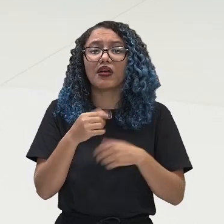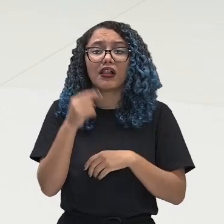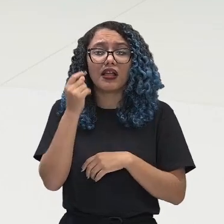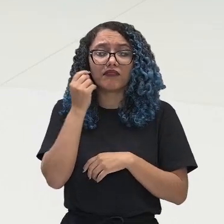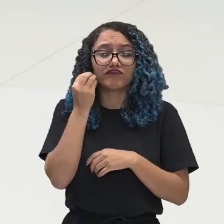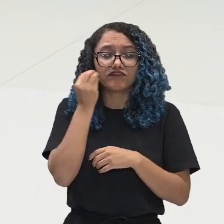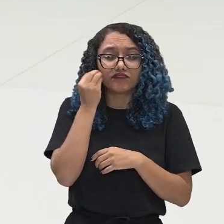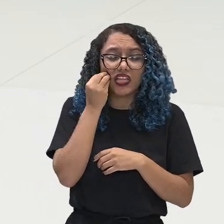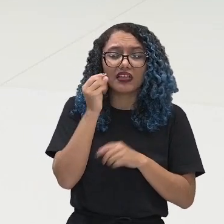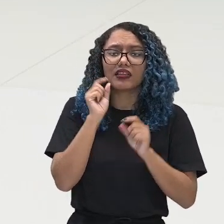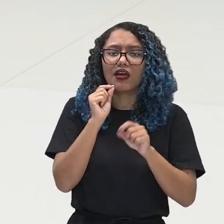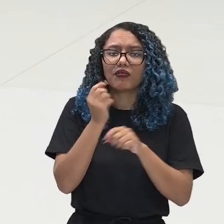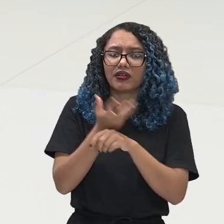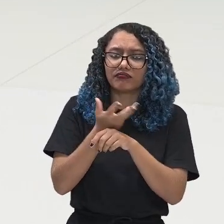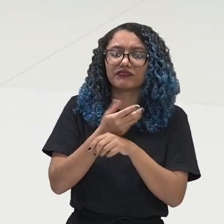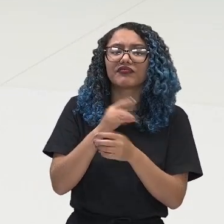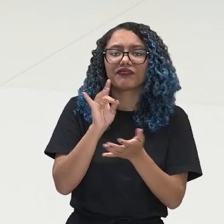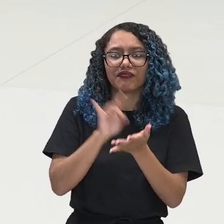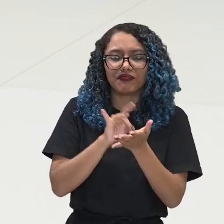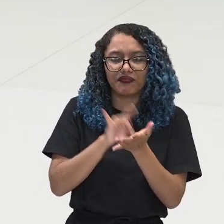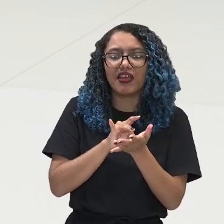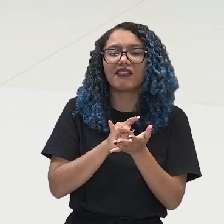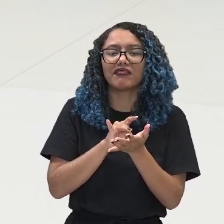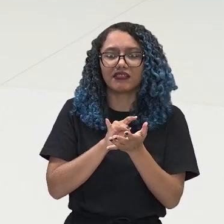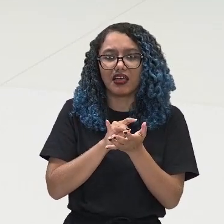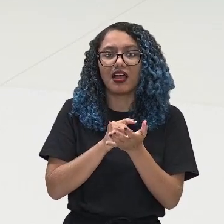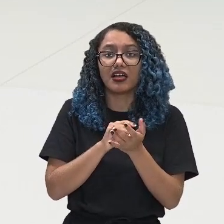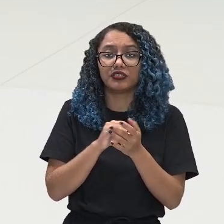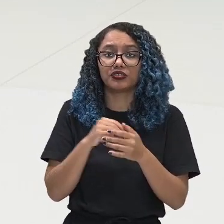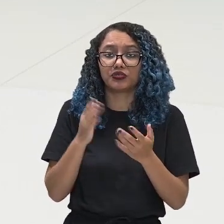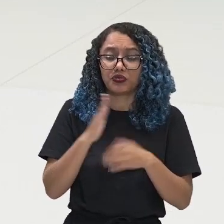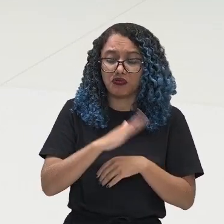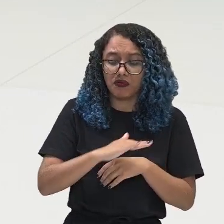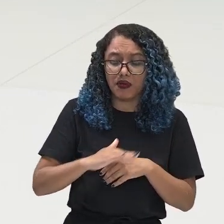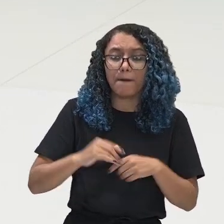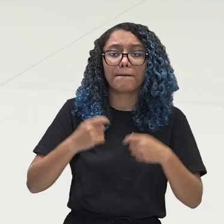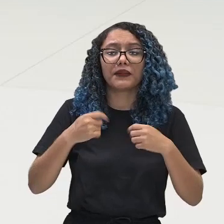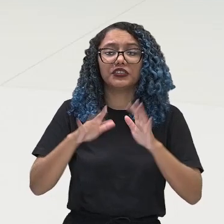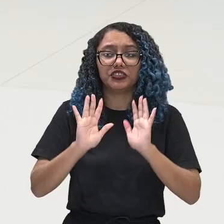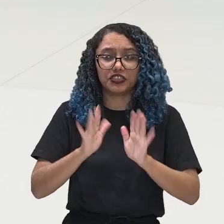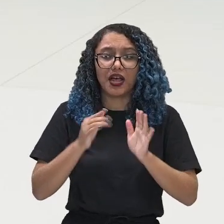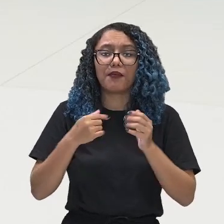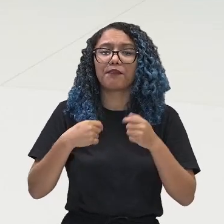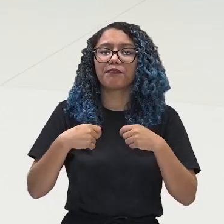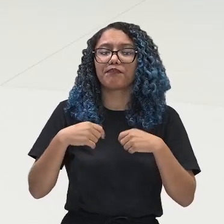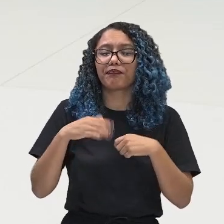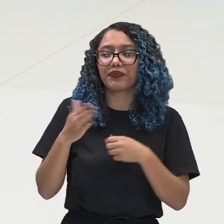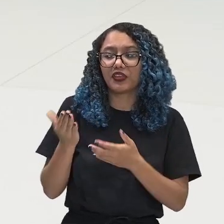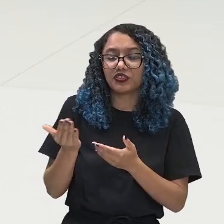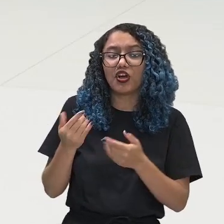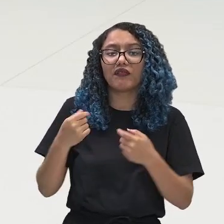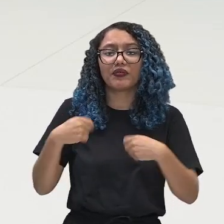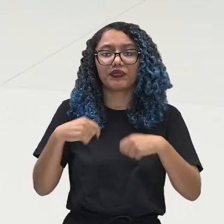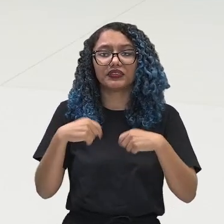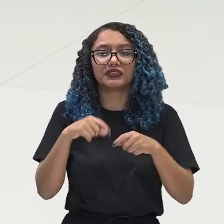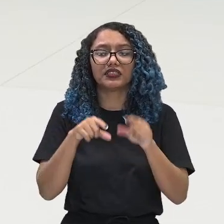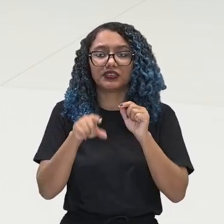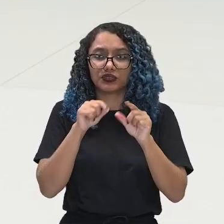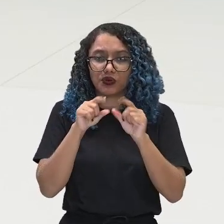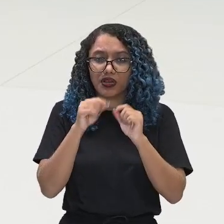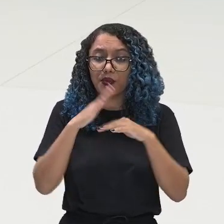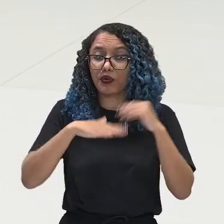fato, a gente, desde a infância, precisa pensar, não é, que nós temos que escolher uma profissão para então termos um futuro